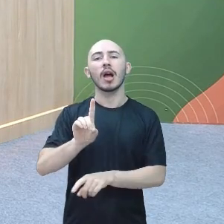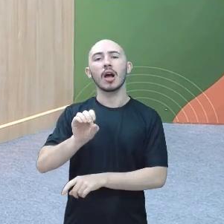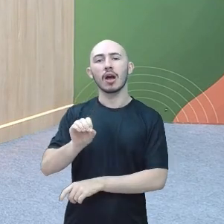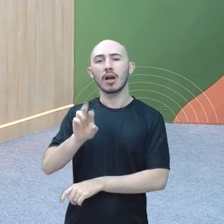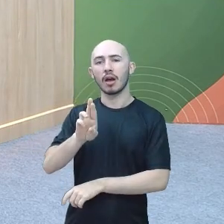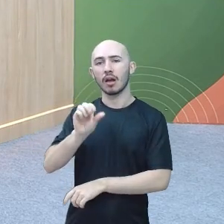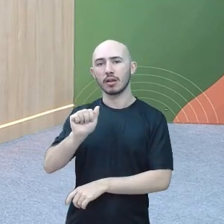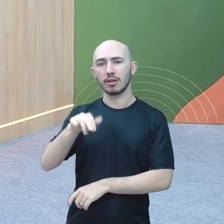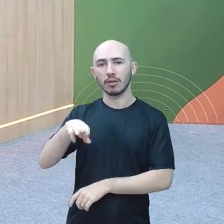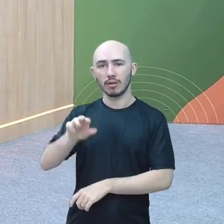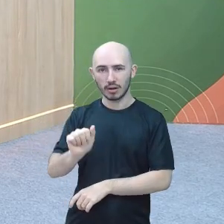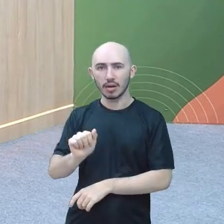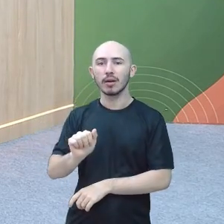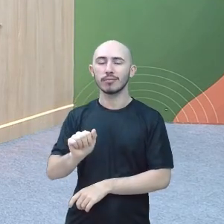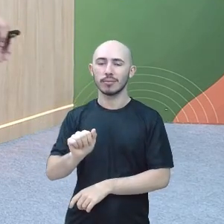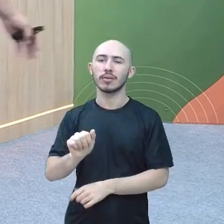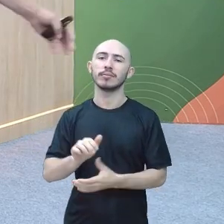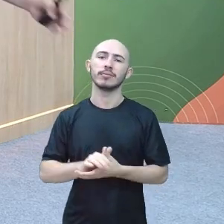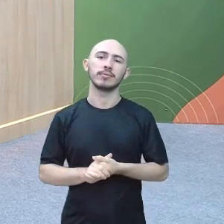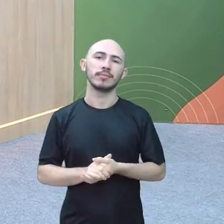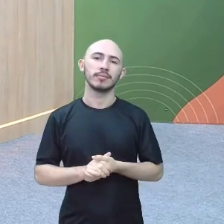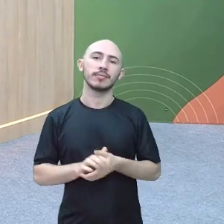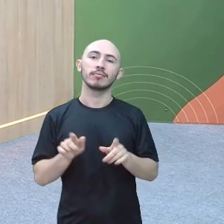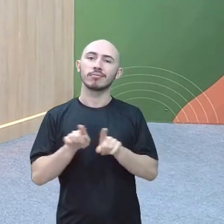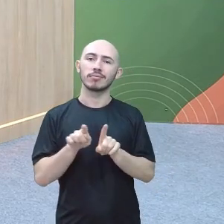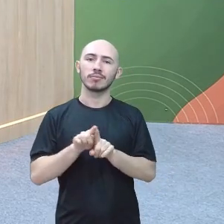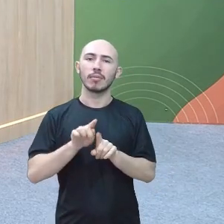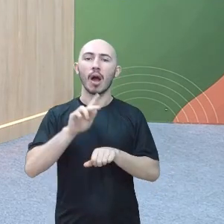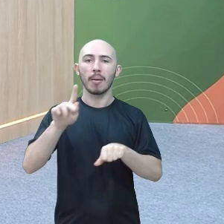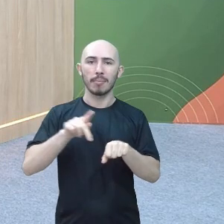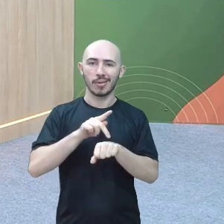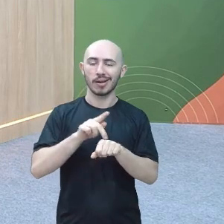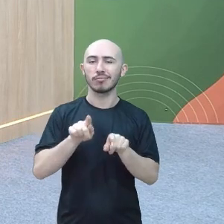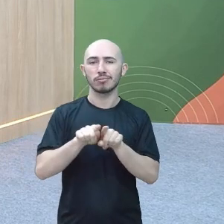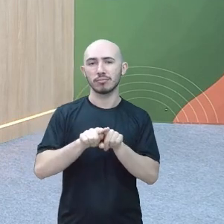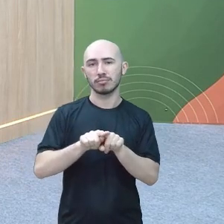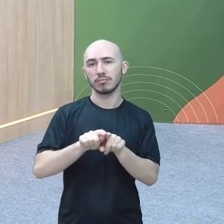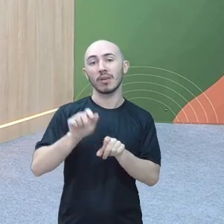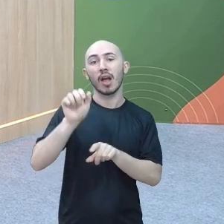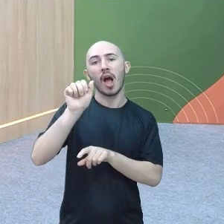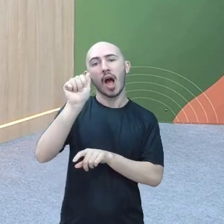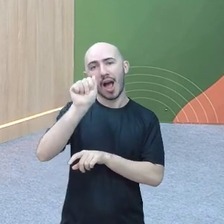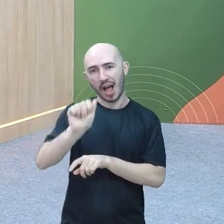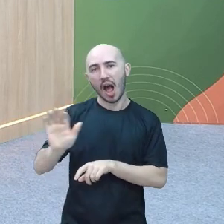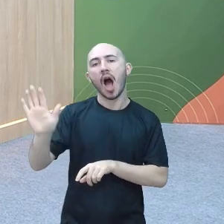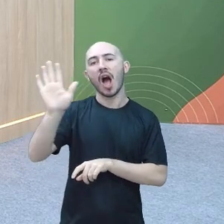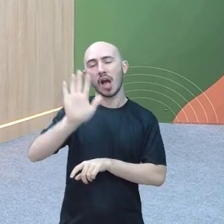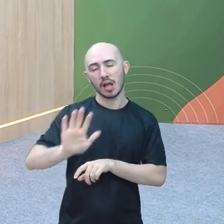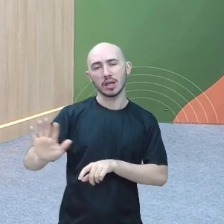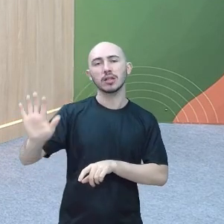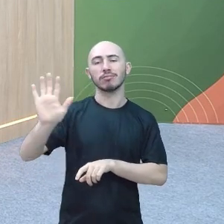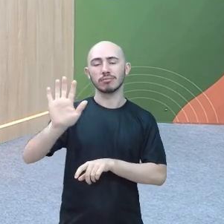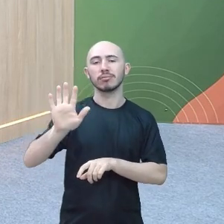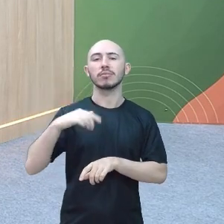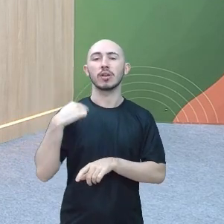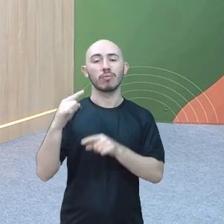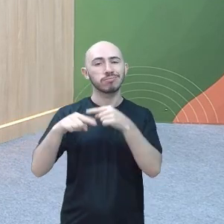só da Coreia do Sul, mas da Ásia em geral, que a gente vai ver um pouquinho mais sobre o que é